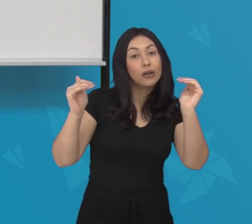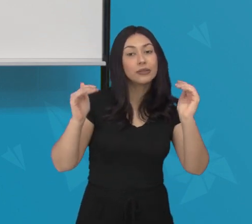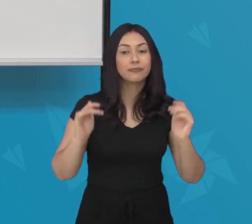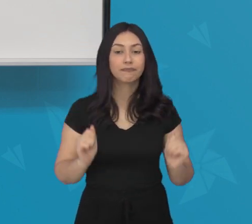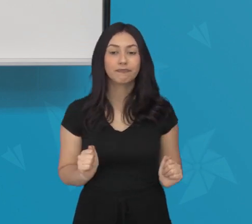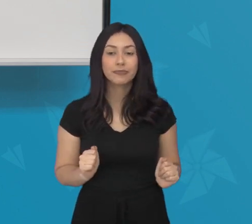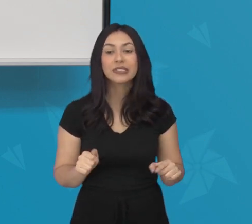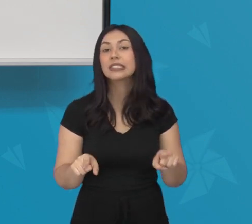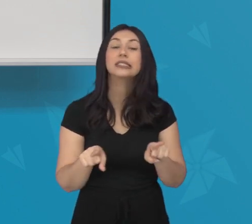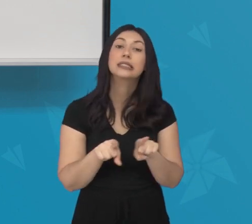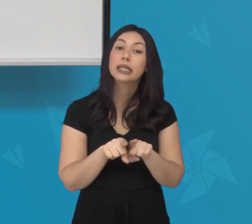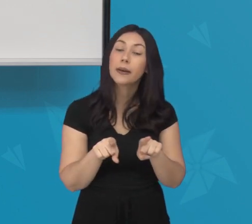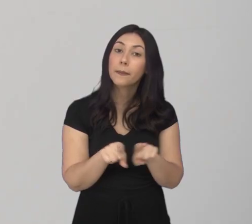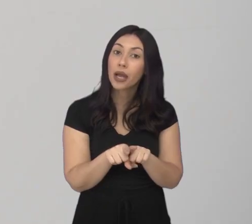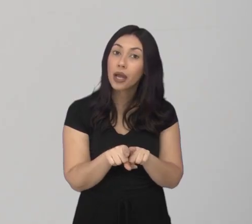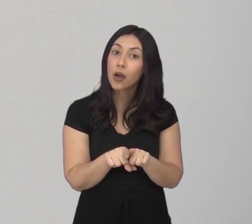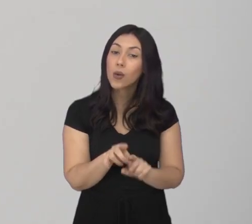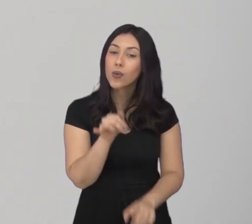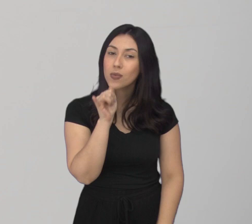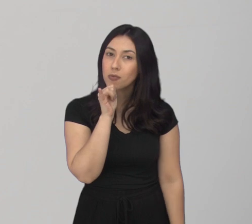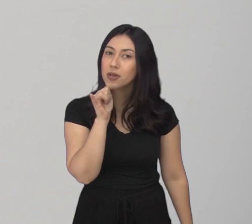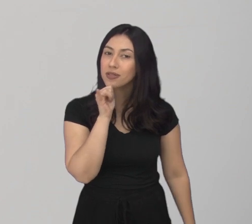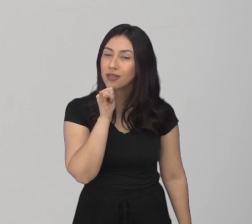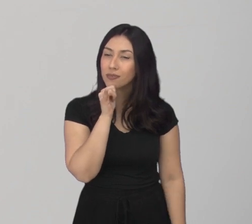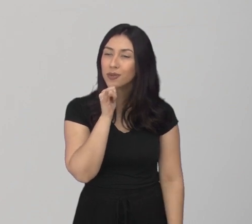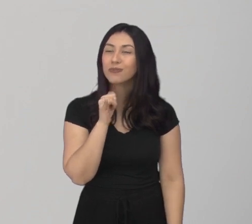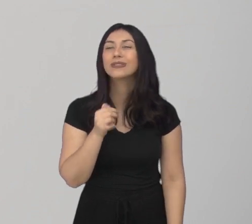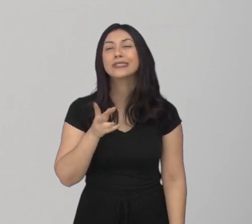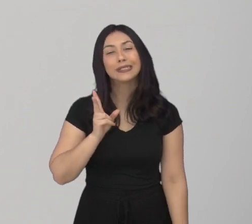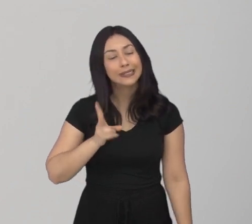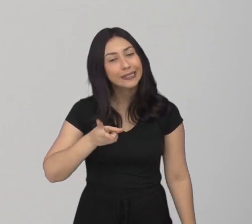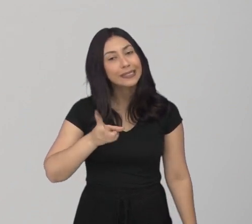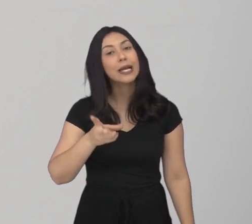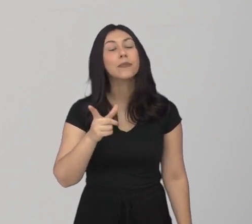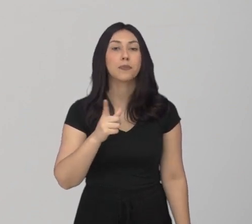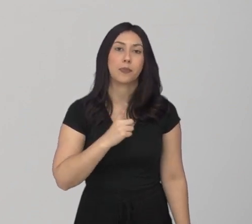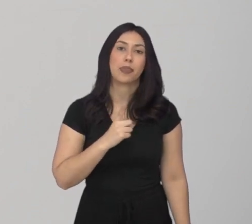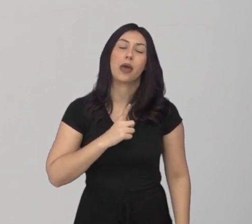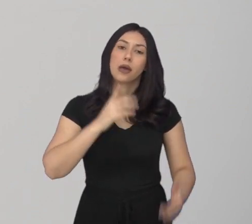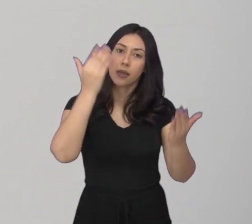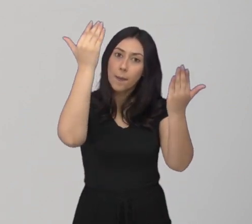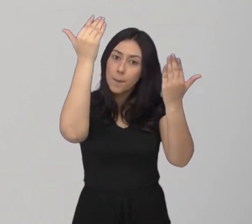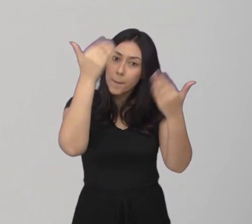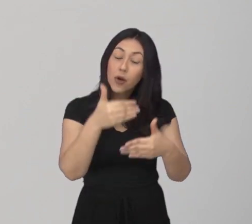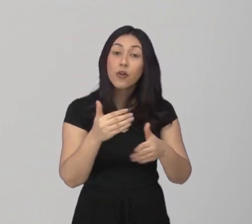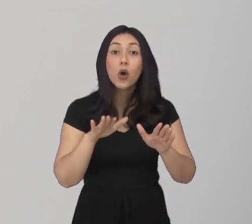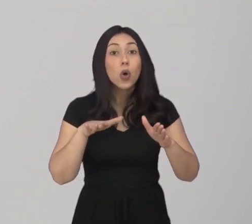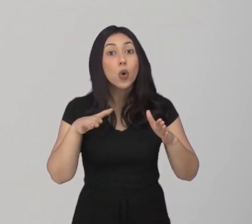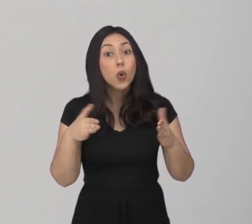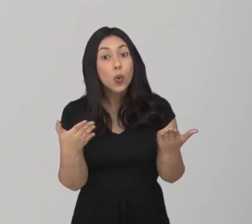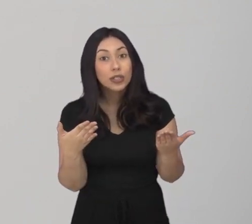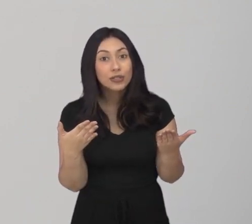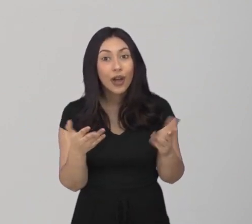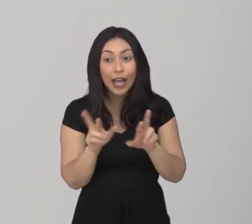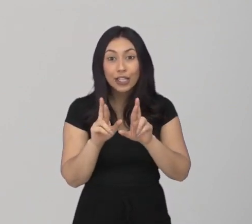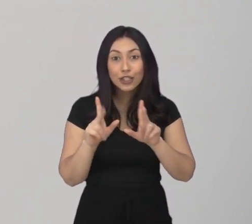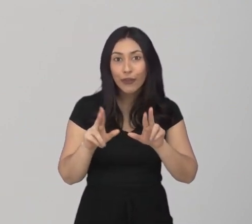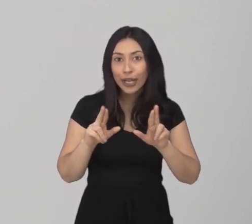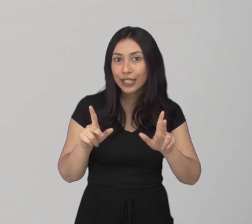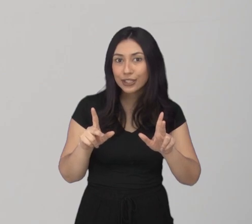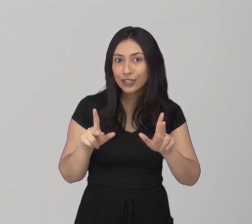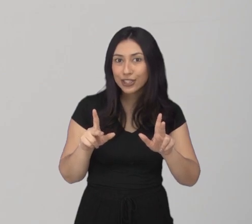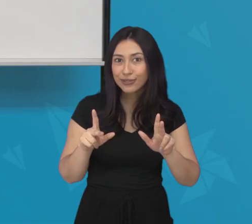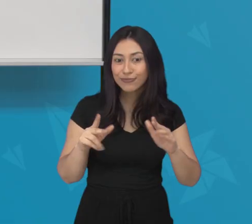o exemplo que mais vai cair nas suas provas. Olha só. quando eu tenho dois vetores inclinados. O